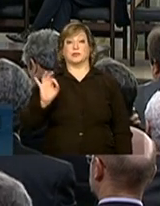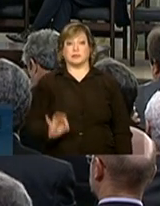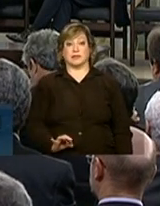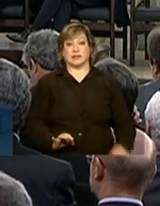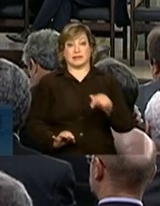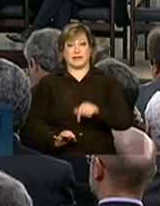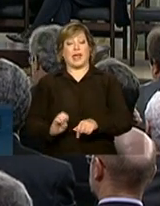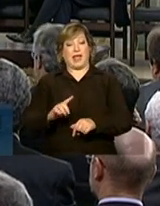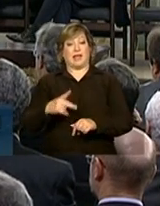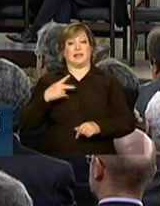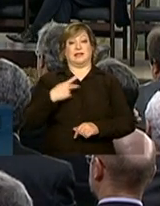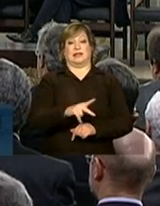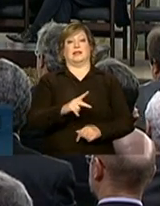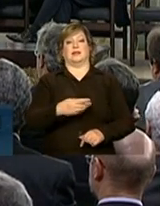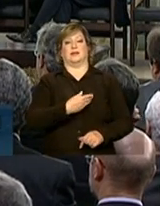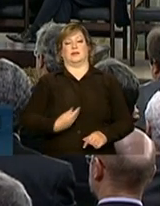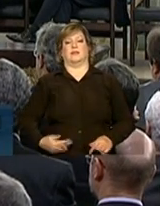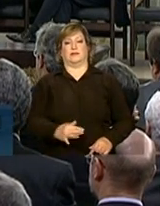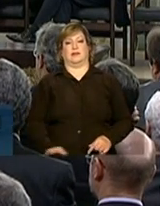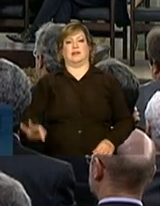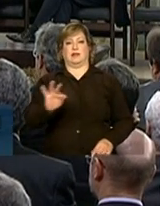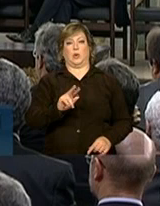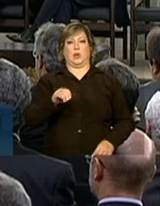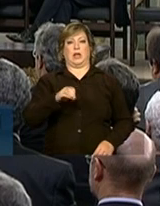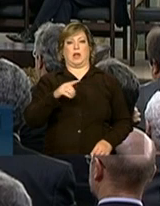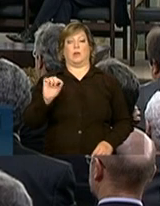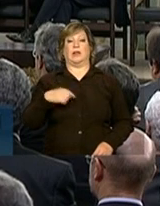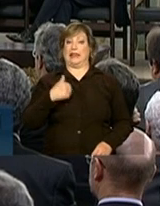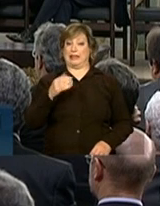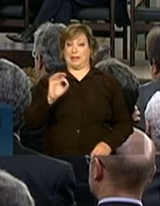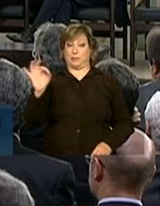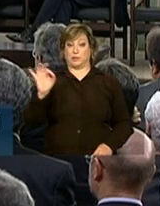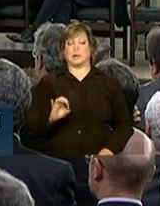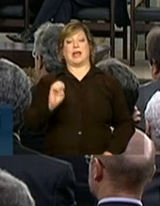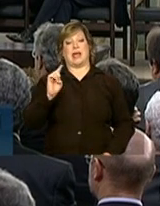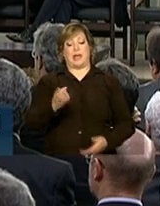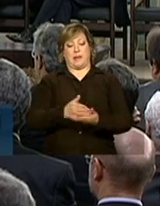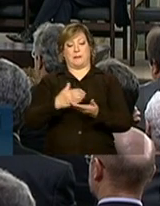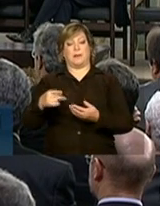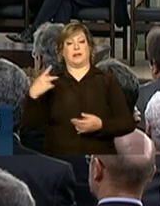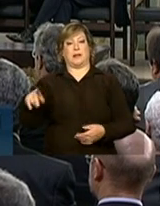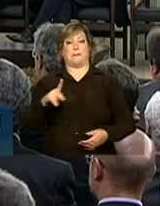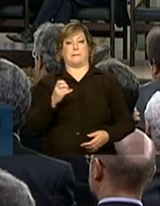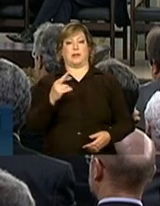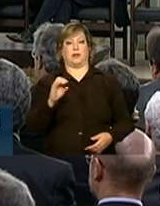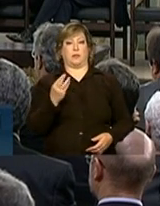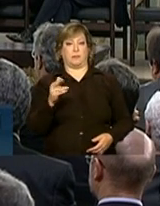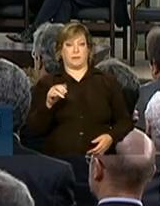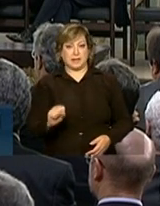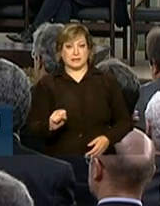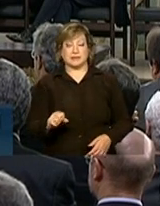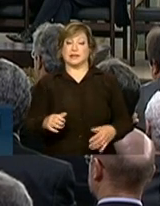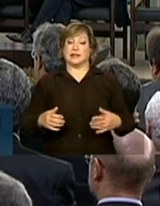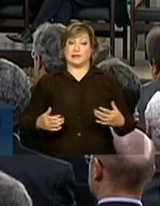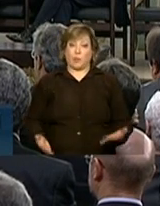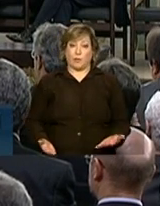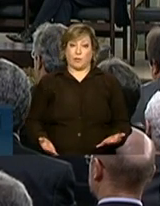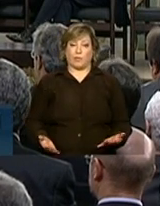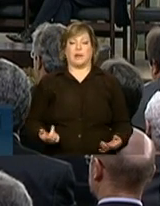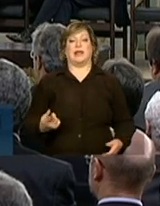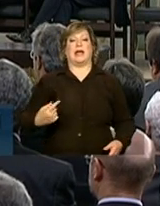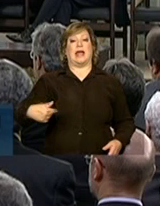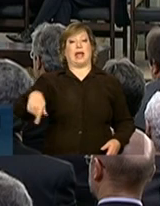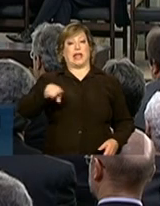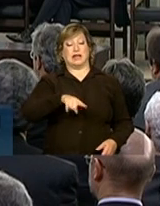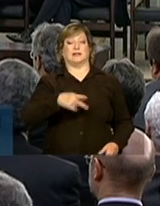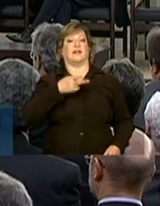75% é da União, 10% corresponde à parte da Petrobras. Portanto, aqueles que